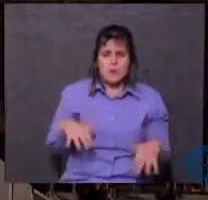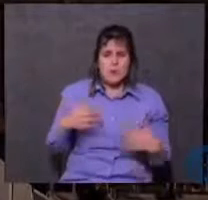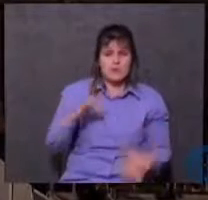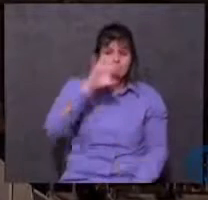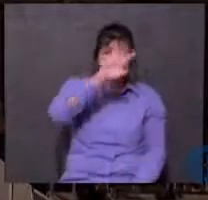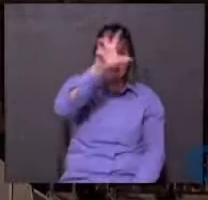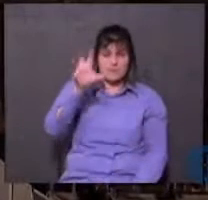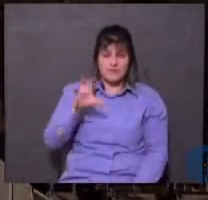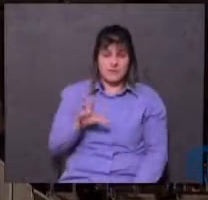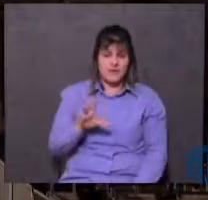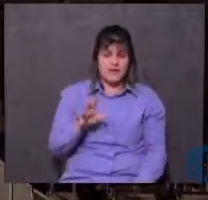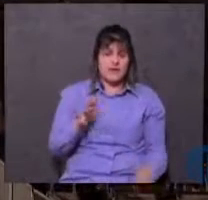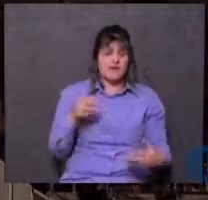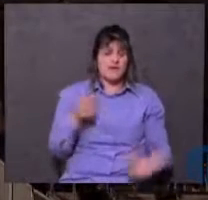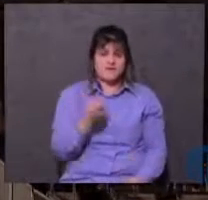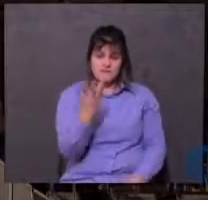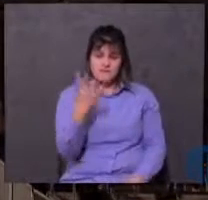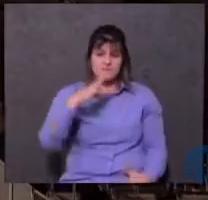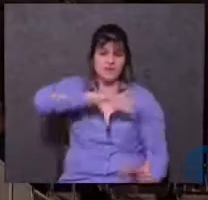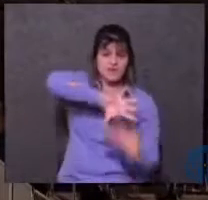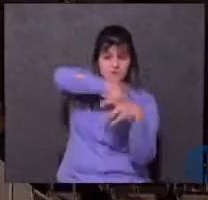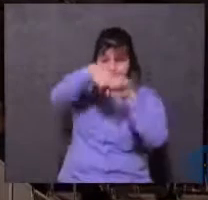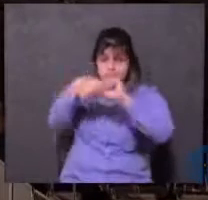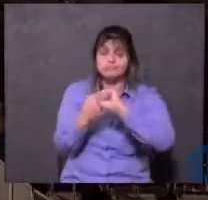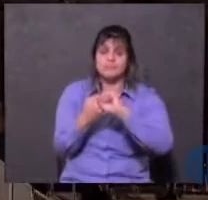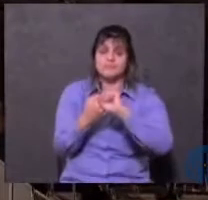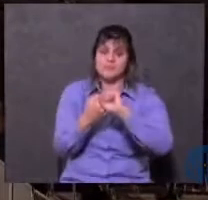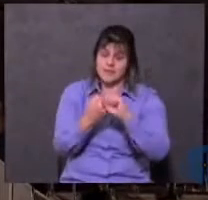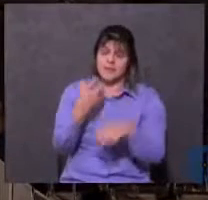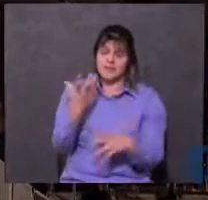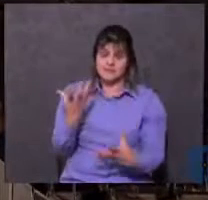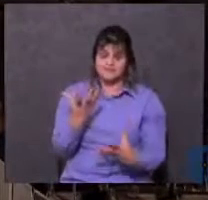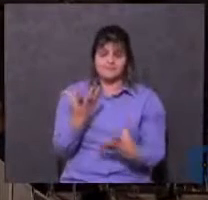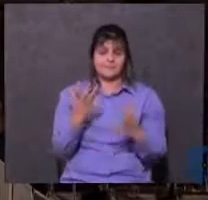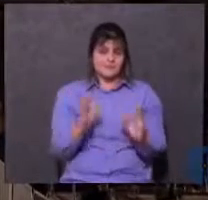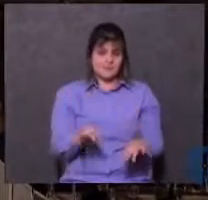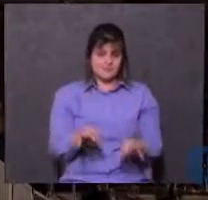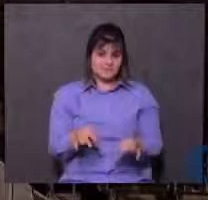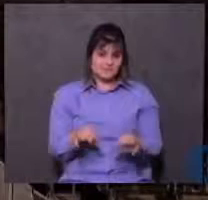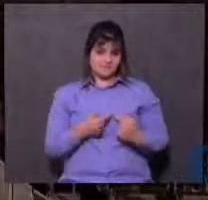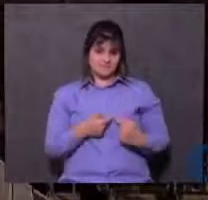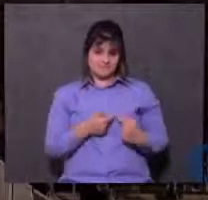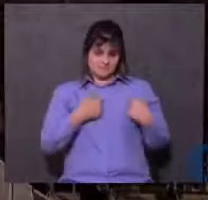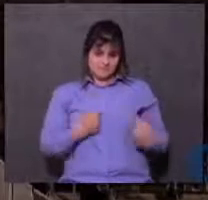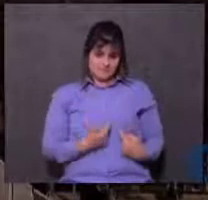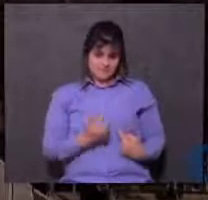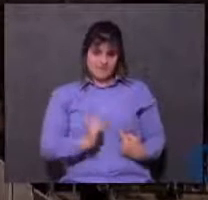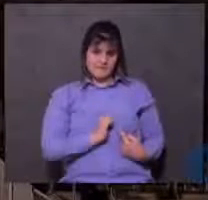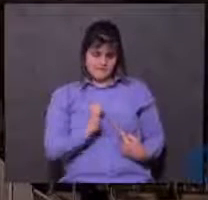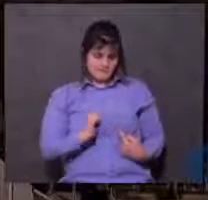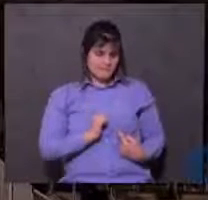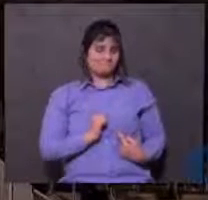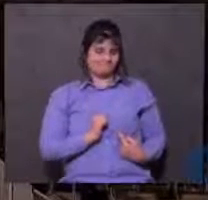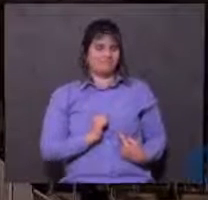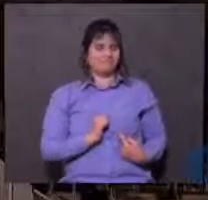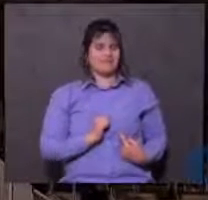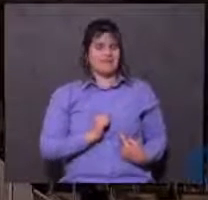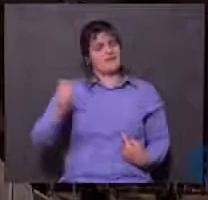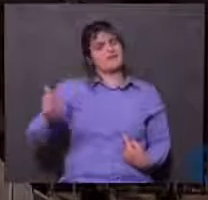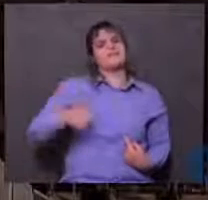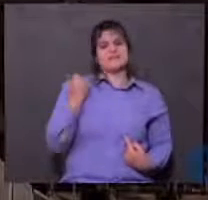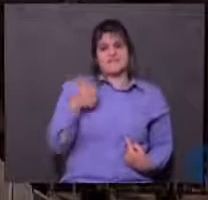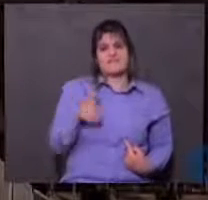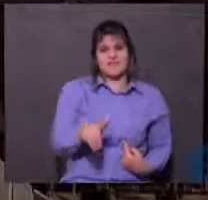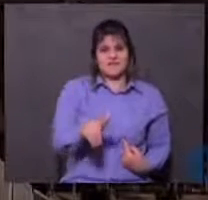serão aniquiladas. Por fim, o meu Imaculado Coração triunfará.